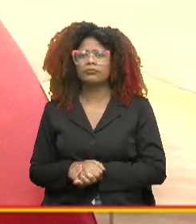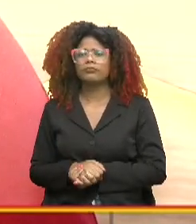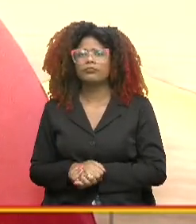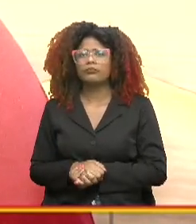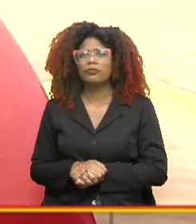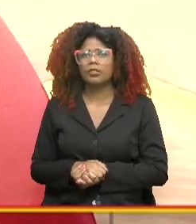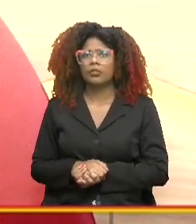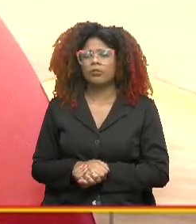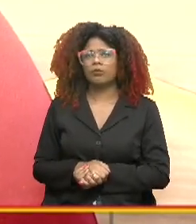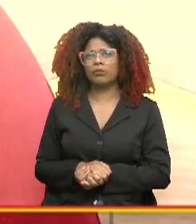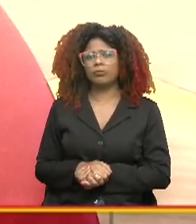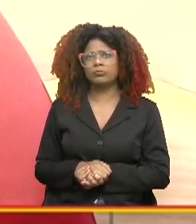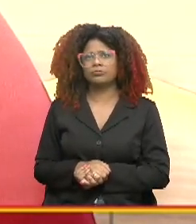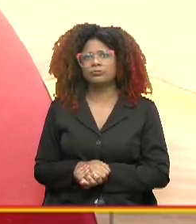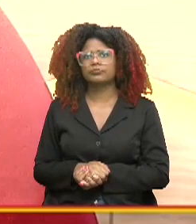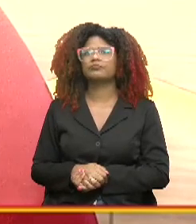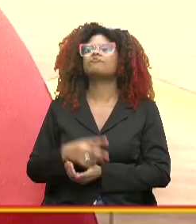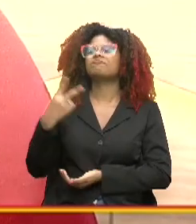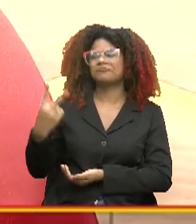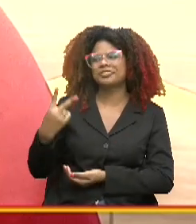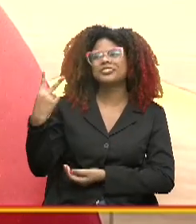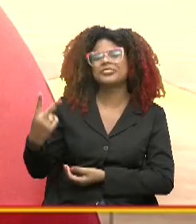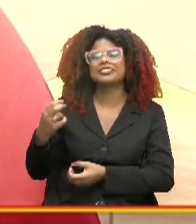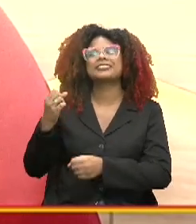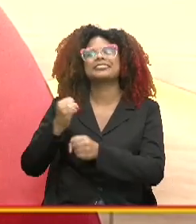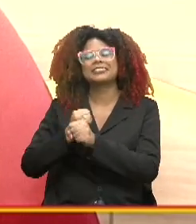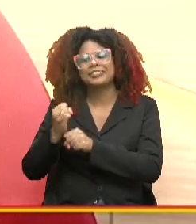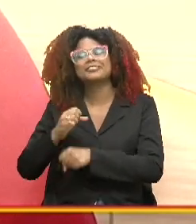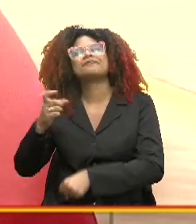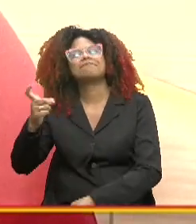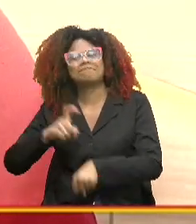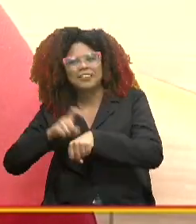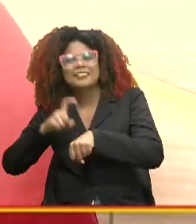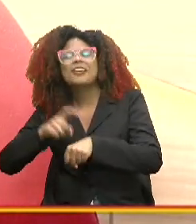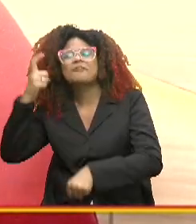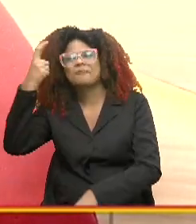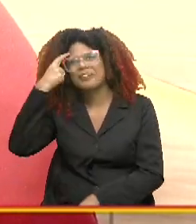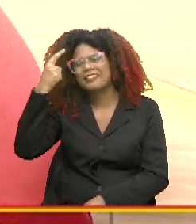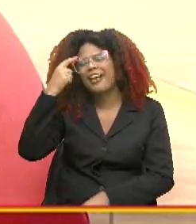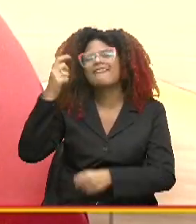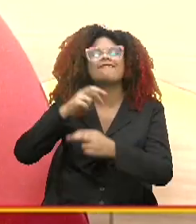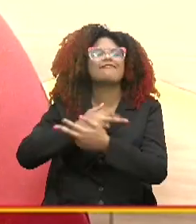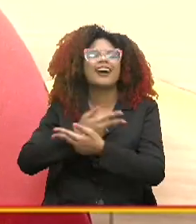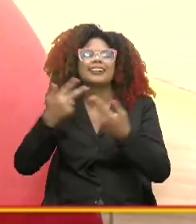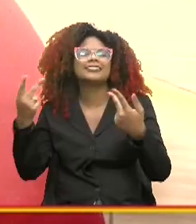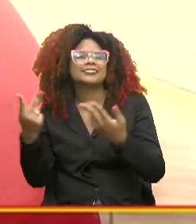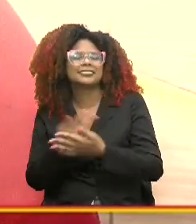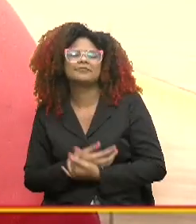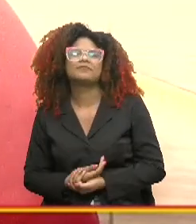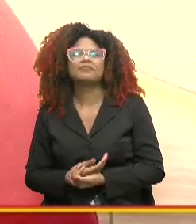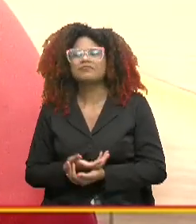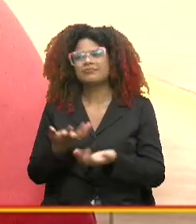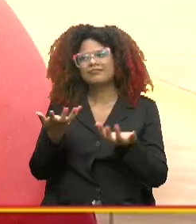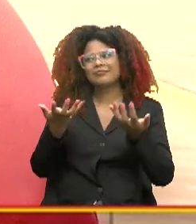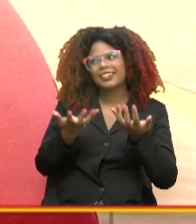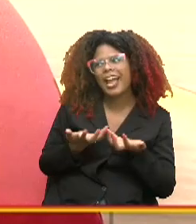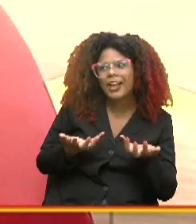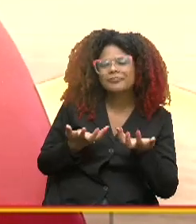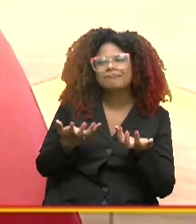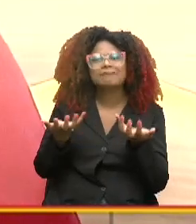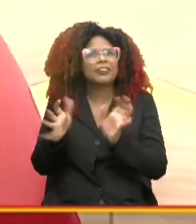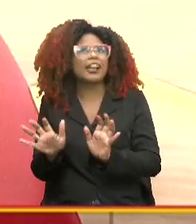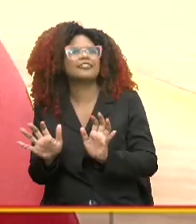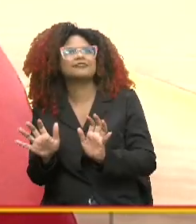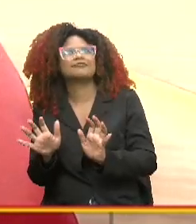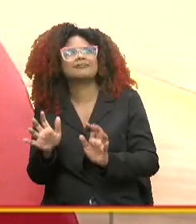coisas engraçadas dá para pensar quero ser mãe não quero ser mãe